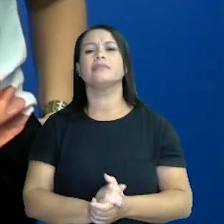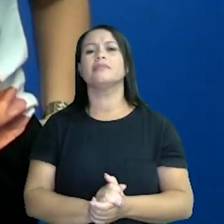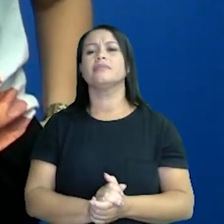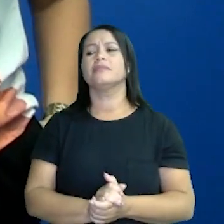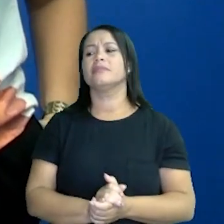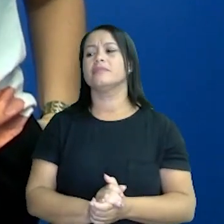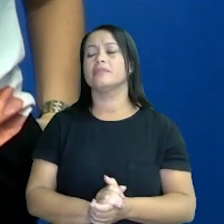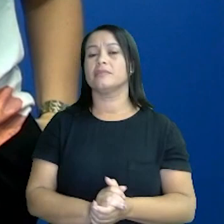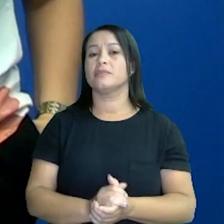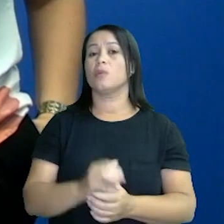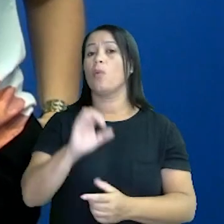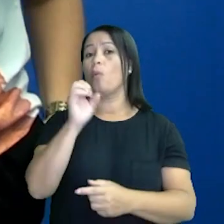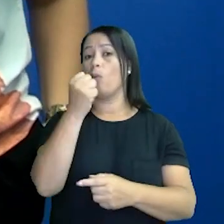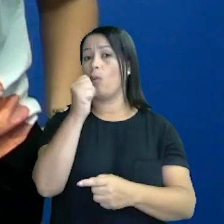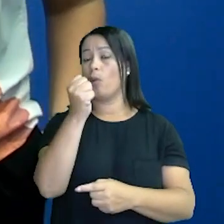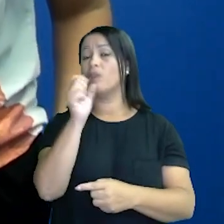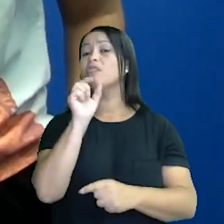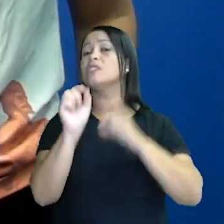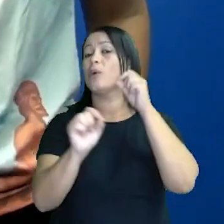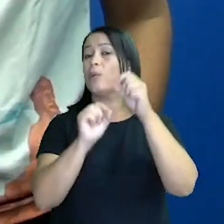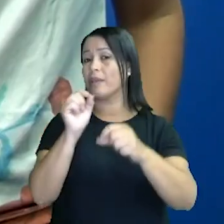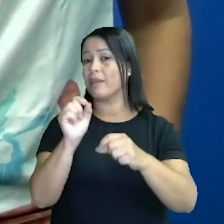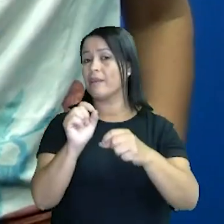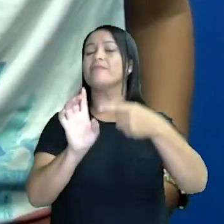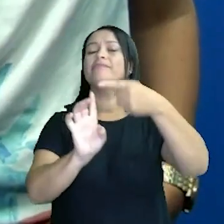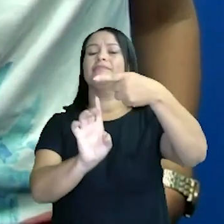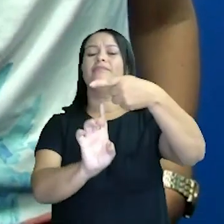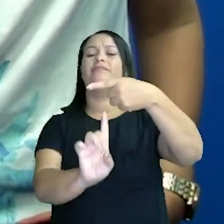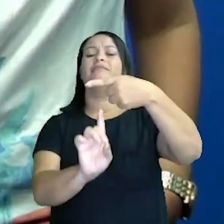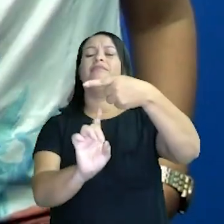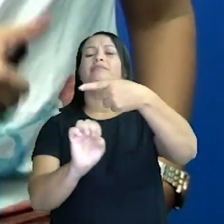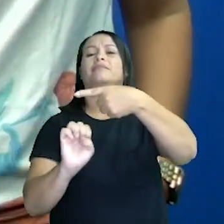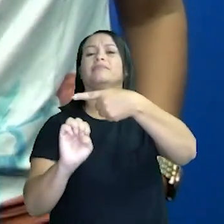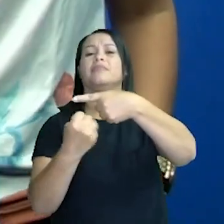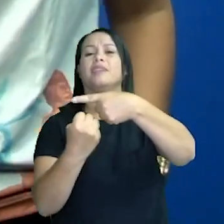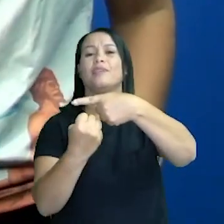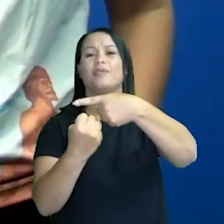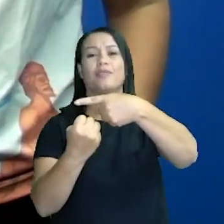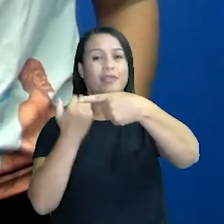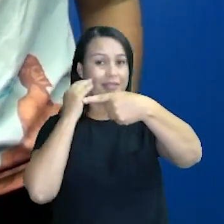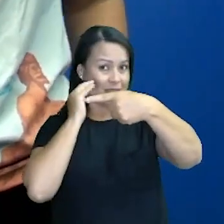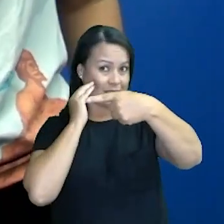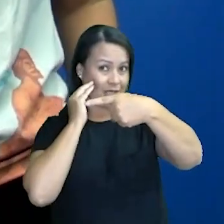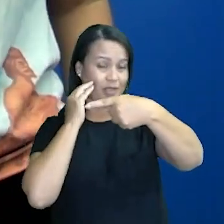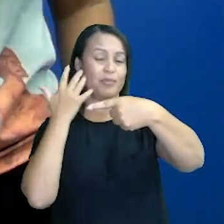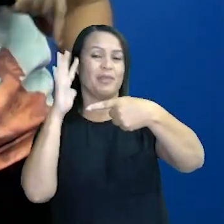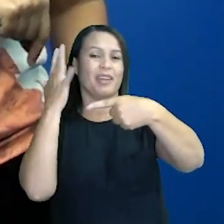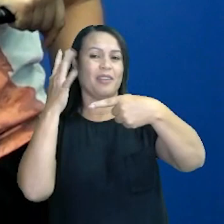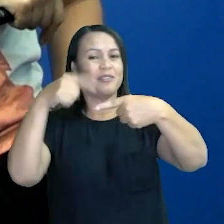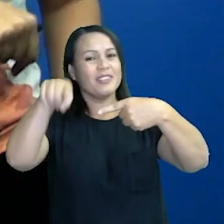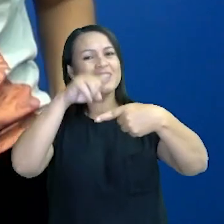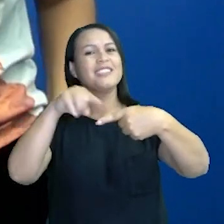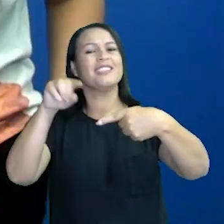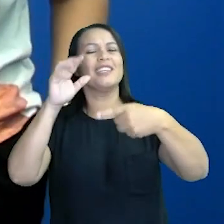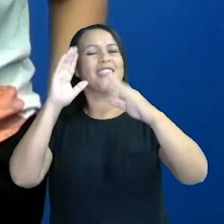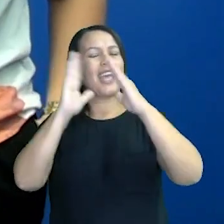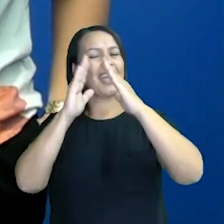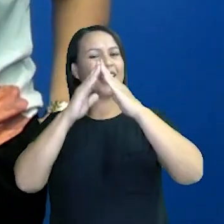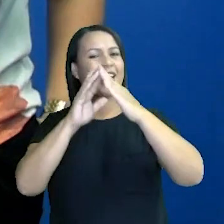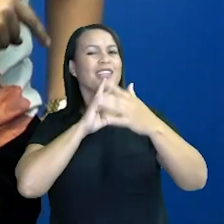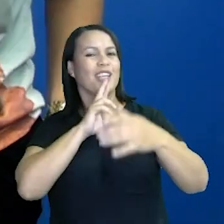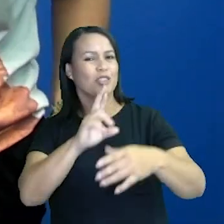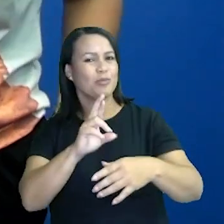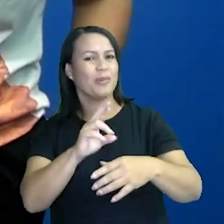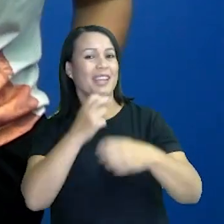tá? Esse meu 8, ele vai ser o quê? O meu denominador, não é isso? Muito bem para você aí que está aí em casa aí gritando